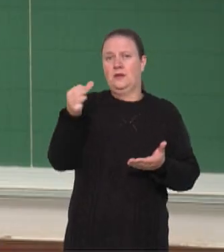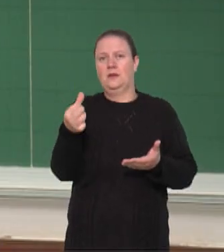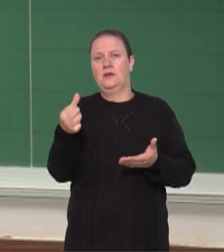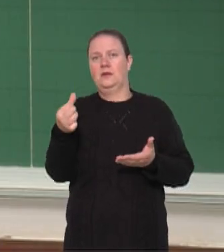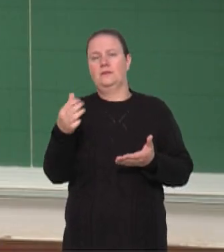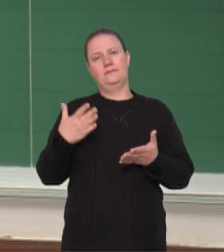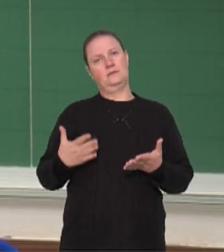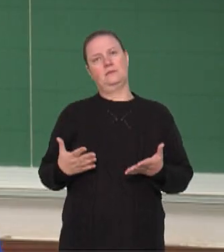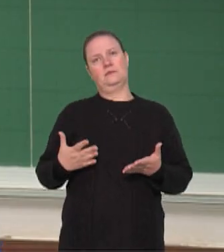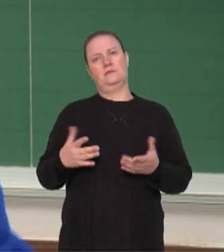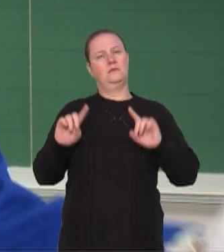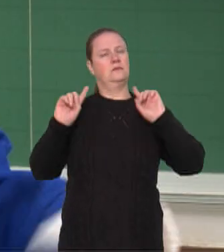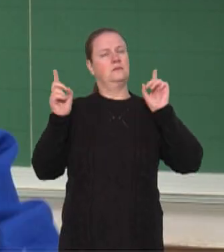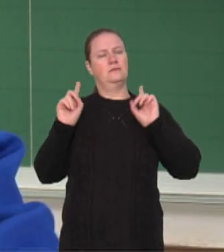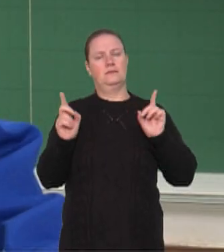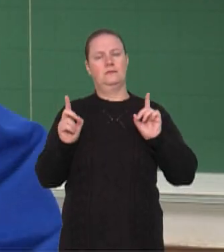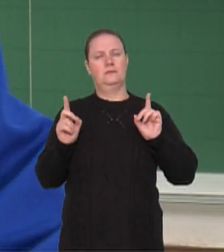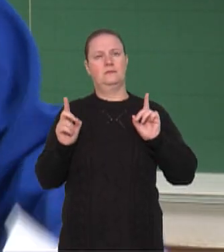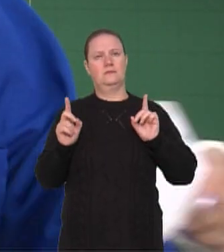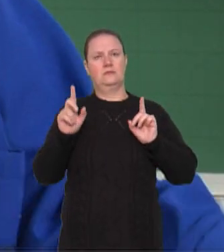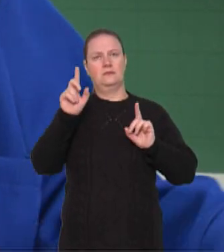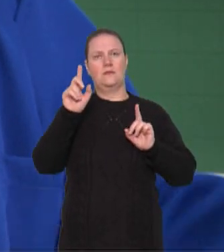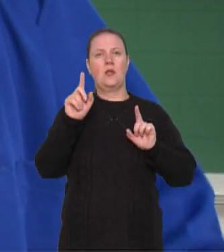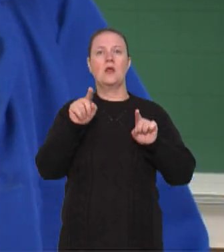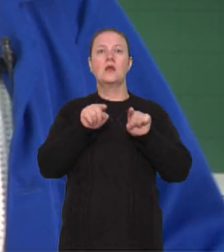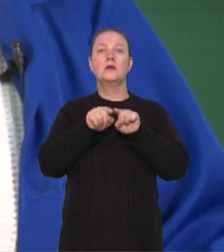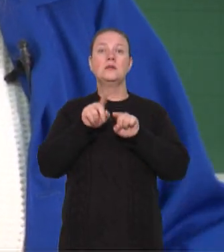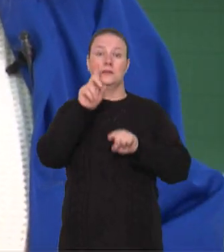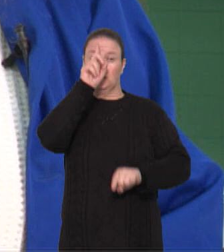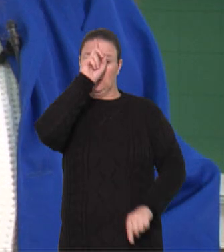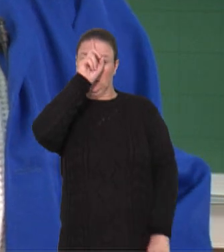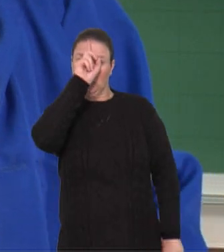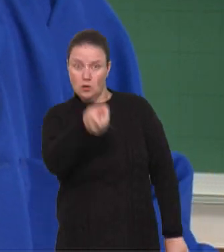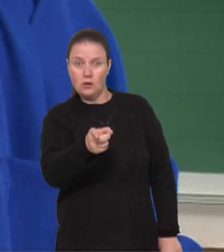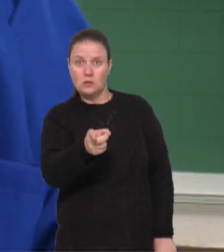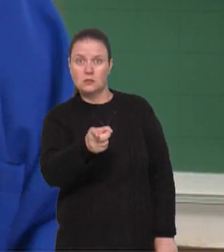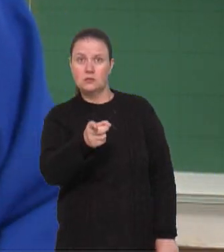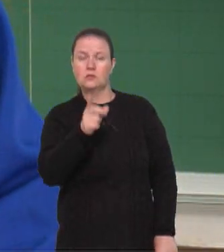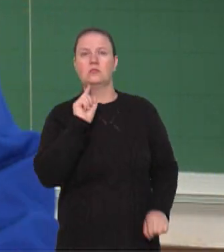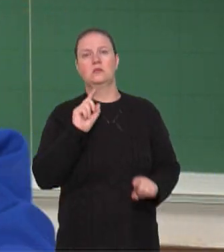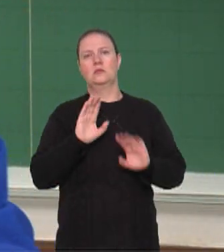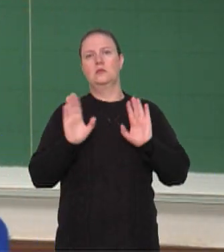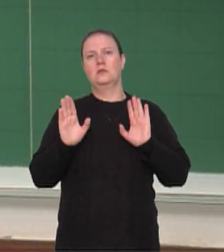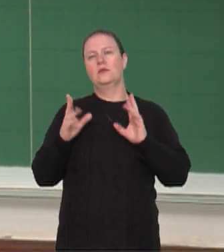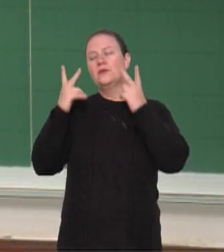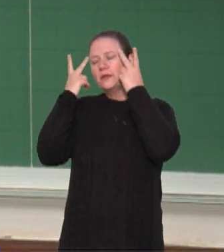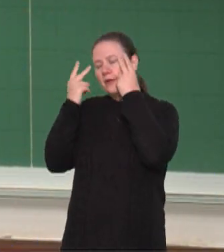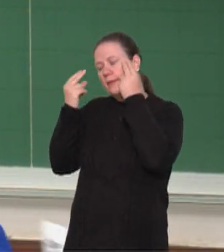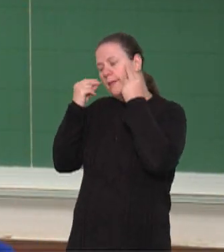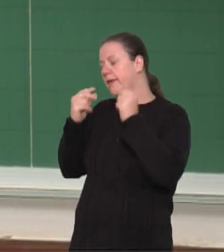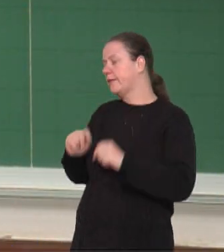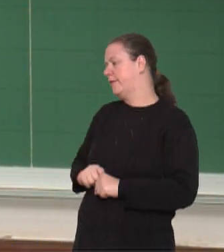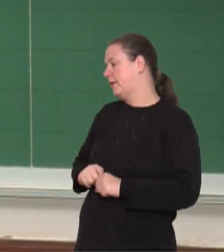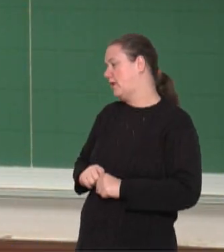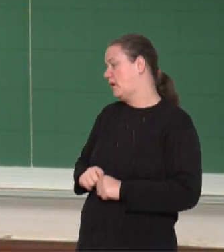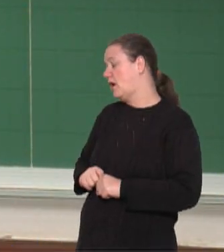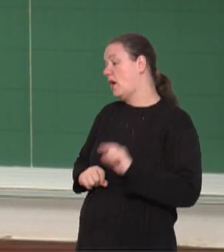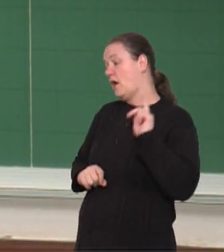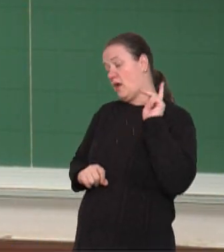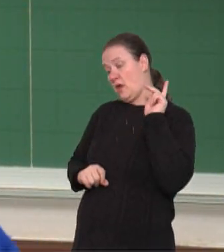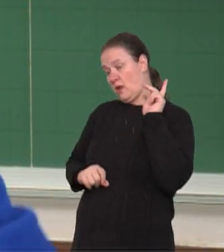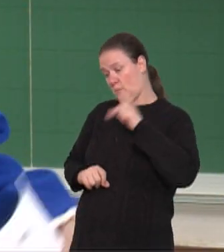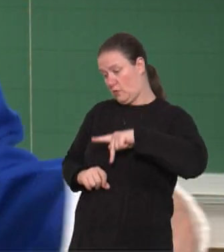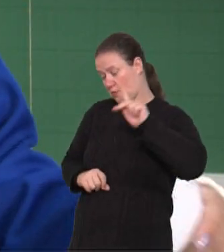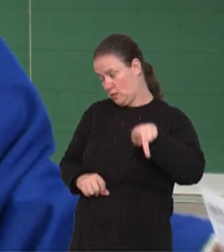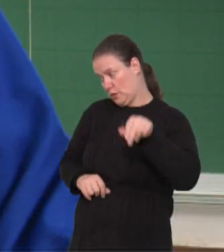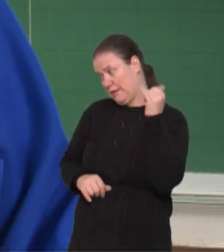também, Então, exclamação sempre se refere à ordem, Geralmente a pessoa vai usar o discurso indireto, Ela vai dizer,